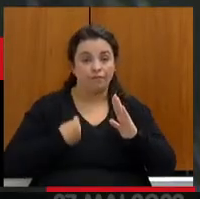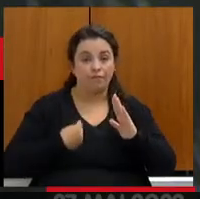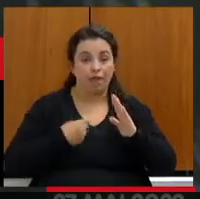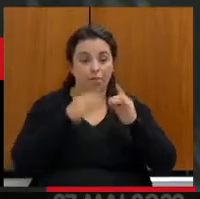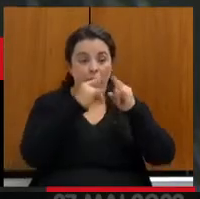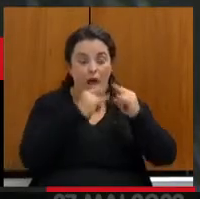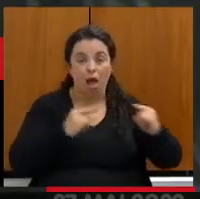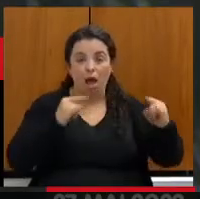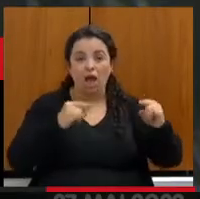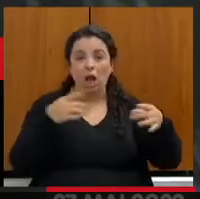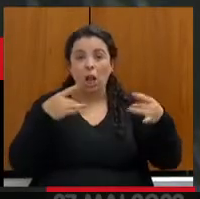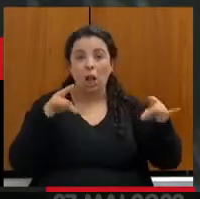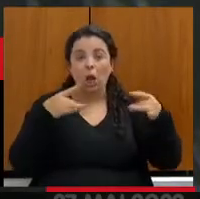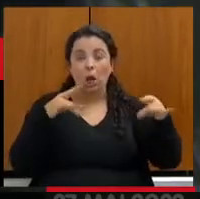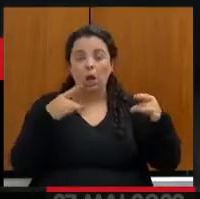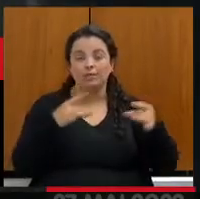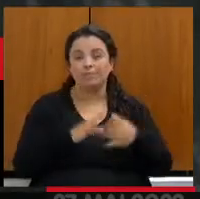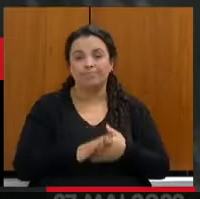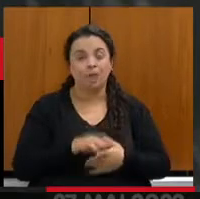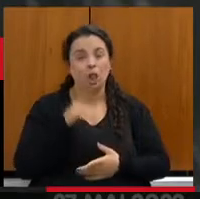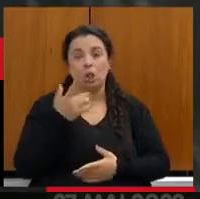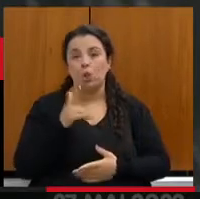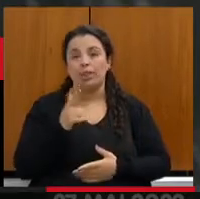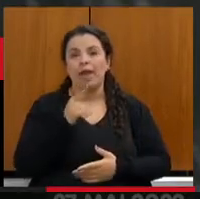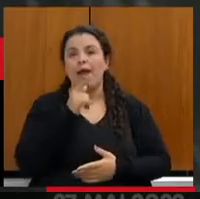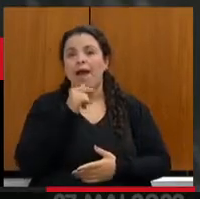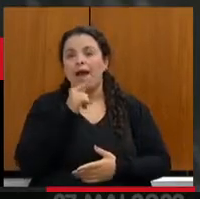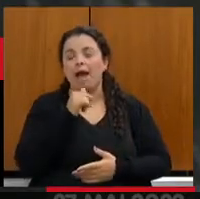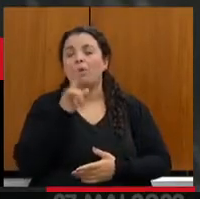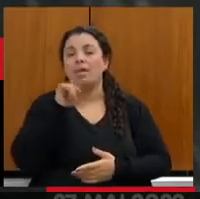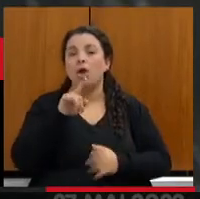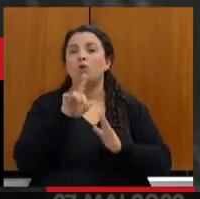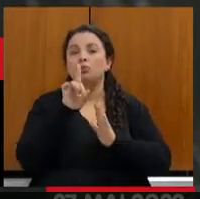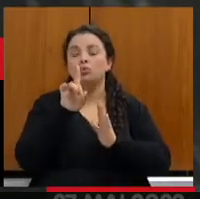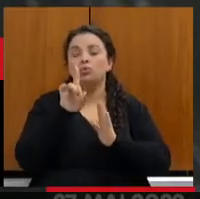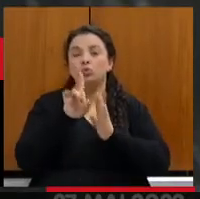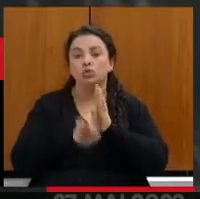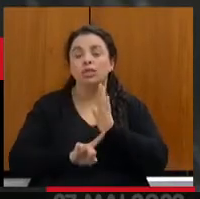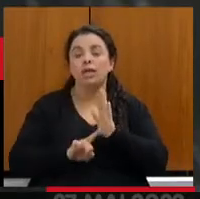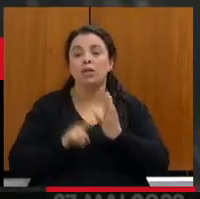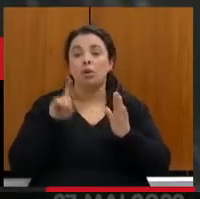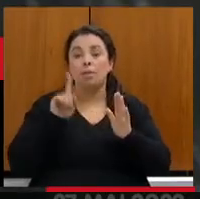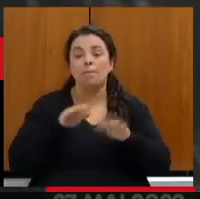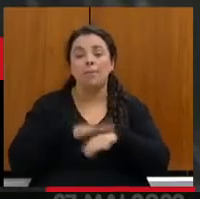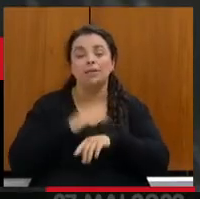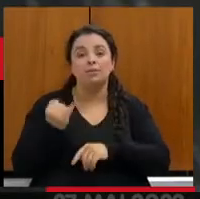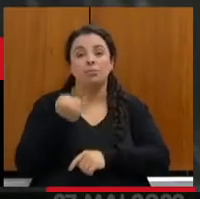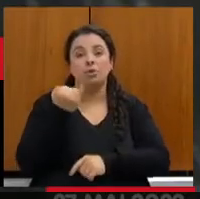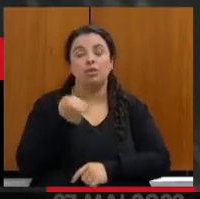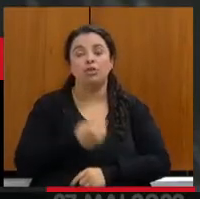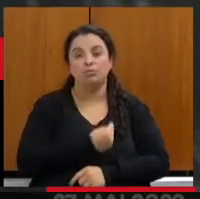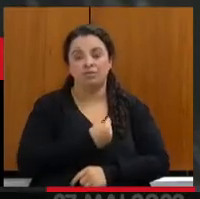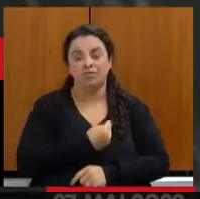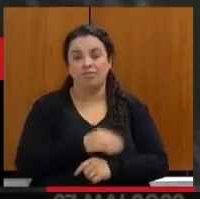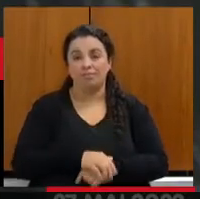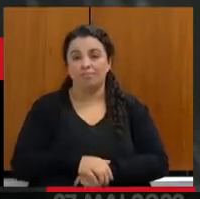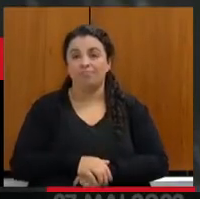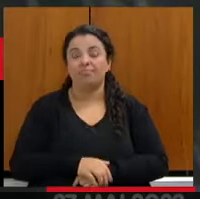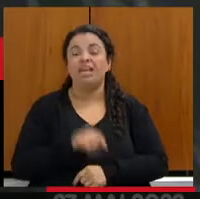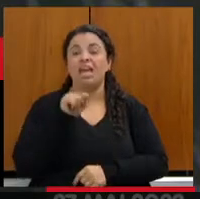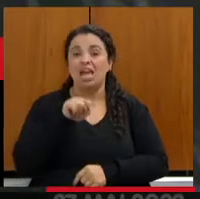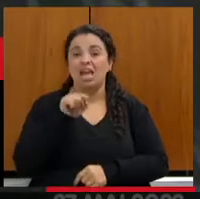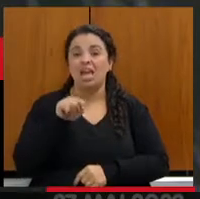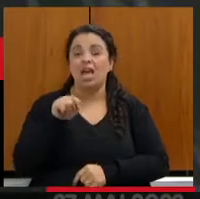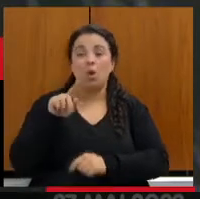água para nossas crianças sobreviver Eles tiraram de nós o que a gente tinha de mais sagrado que é o nosso Deus que é o nosso teu